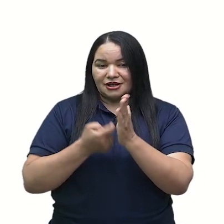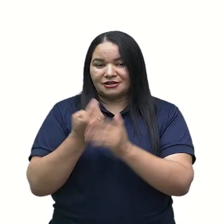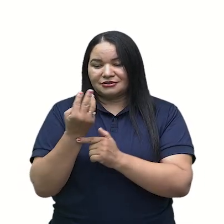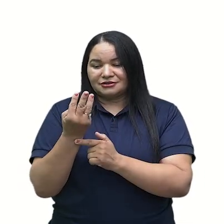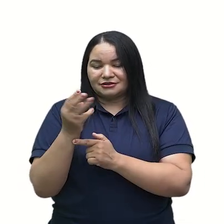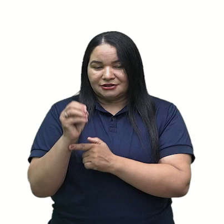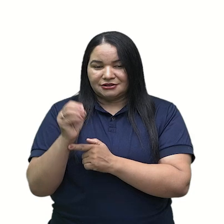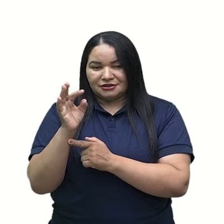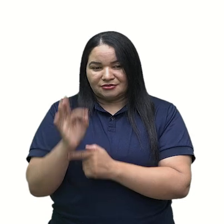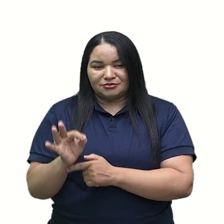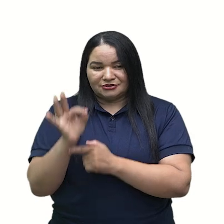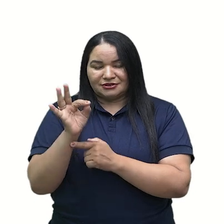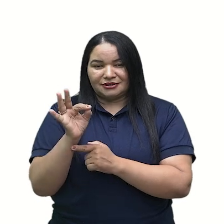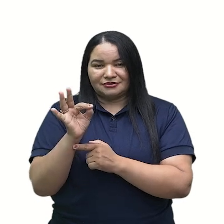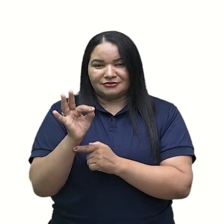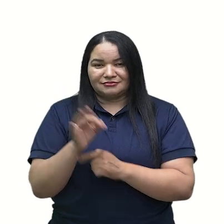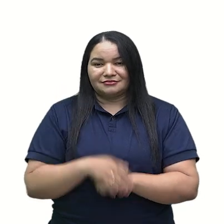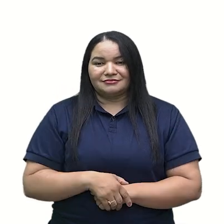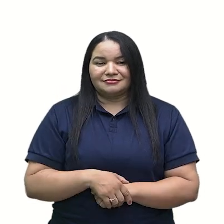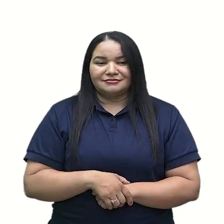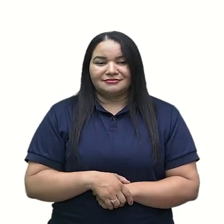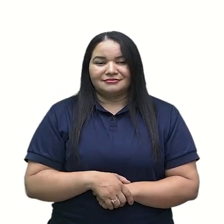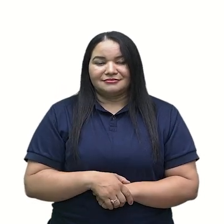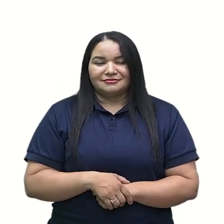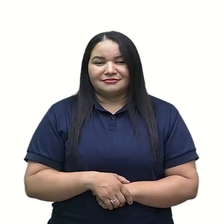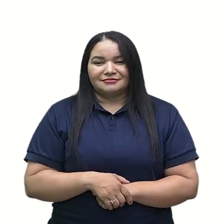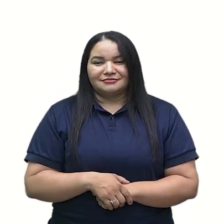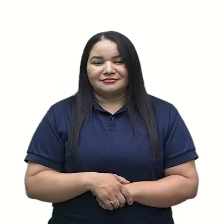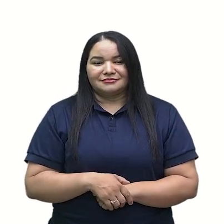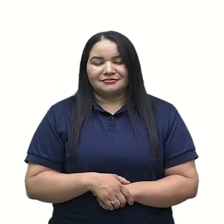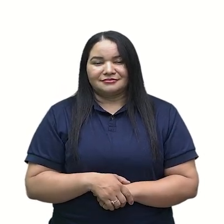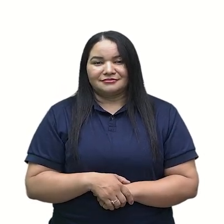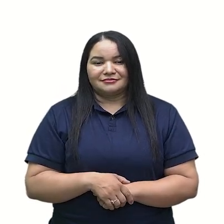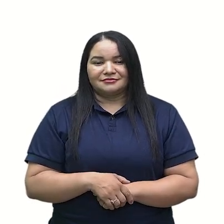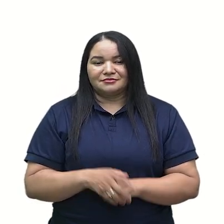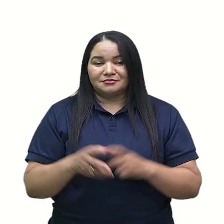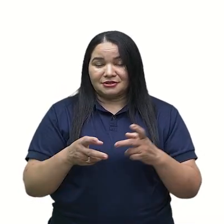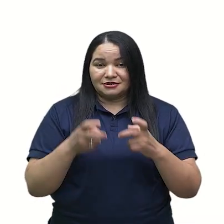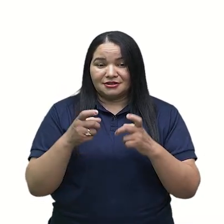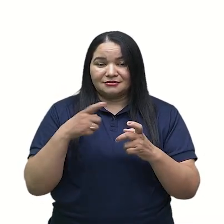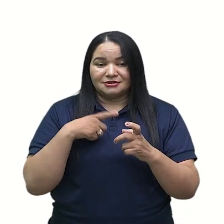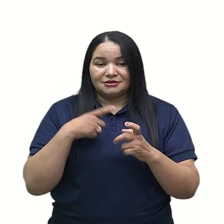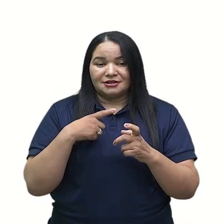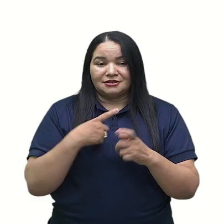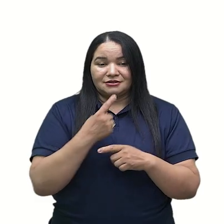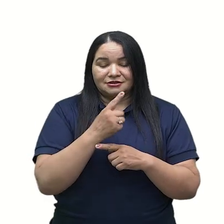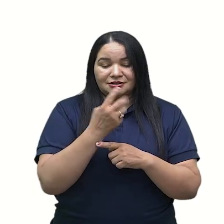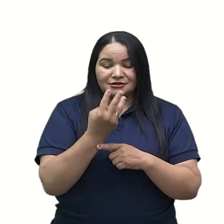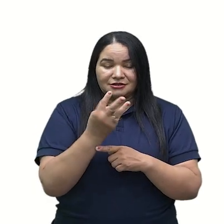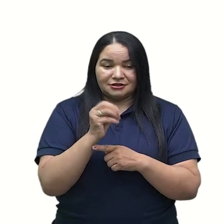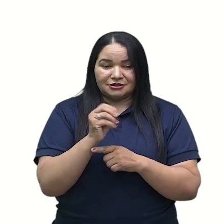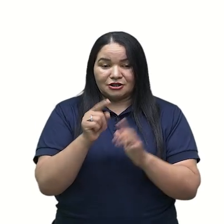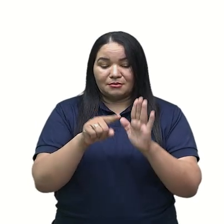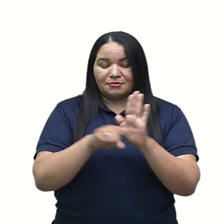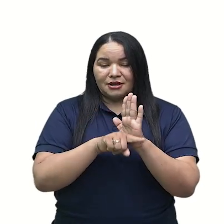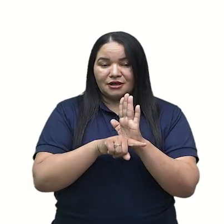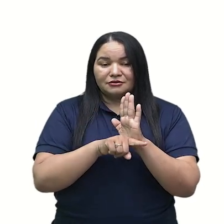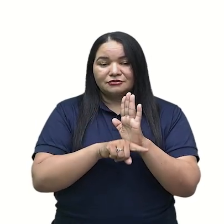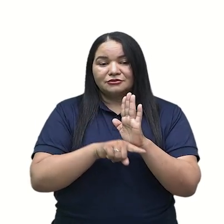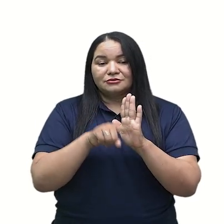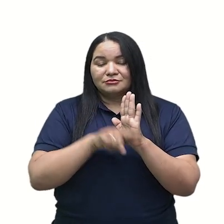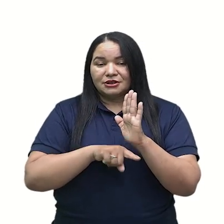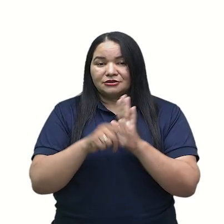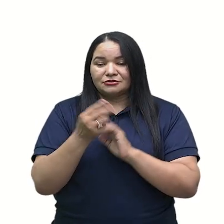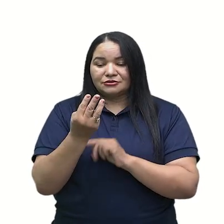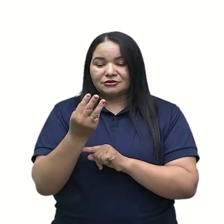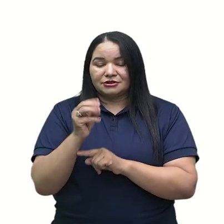30%, tá bom? E aí, então, eu vou pegar aqui, reparem, menos 30%. Só que, o que a